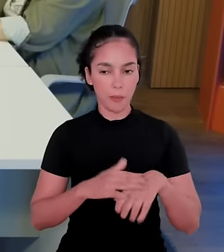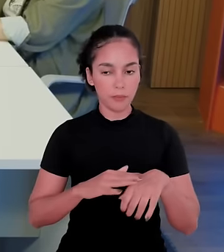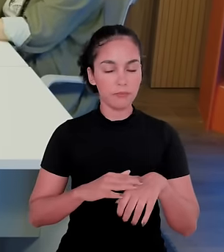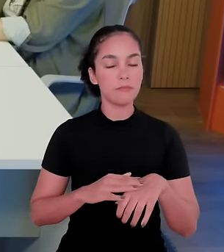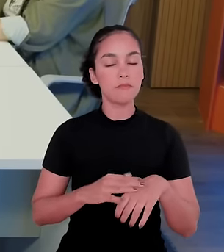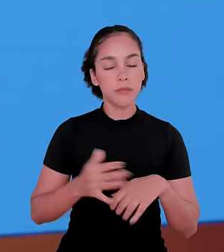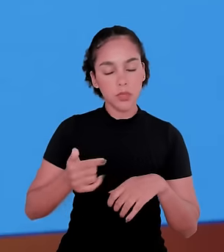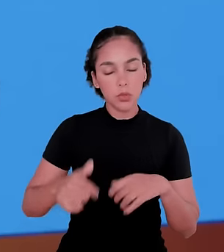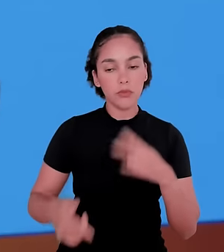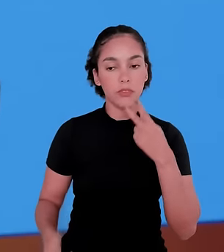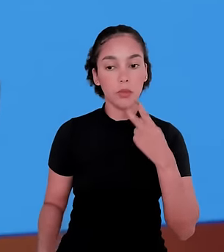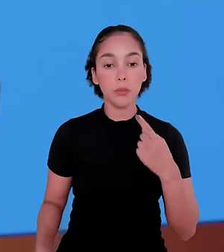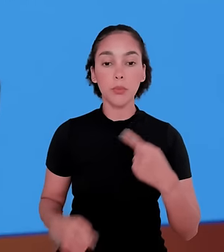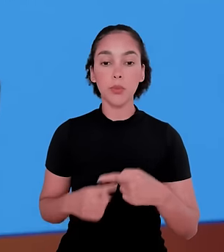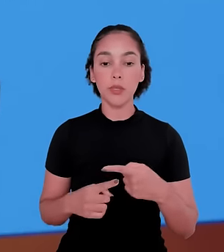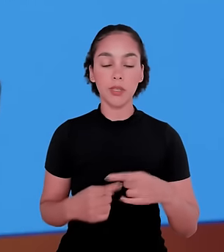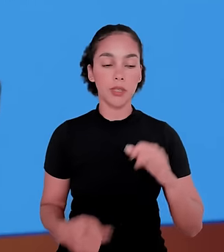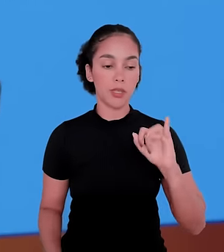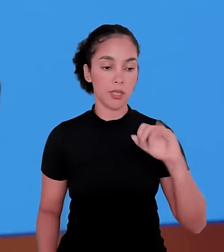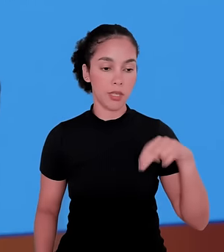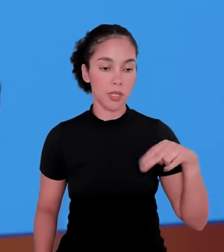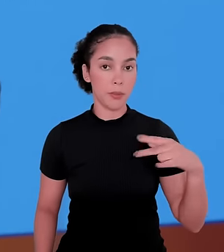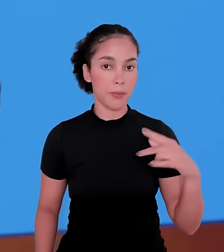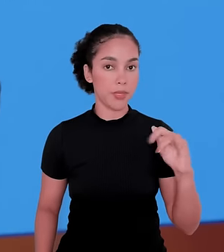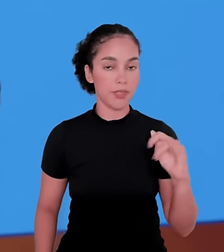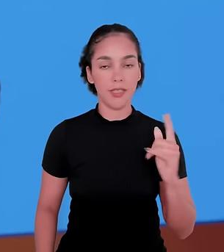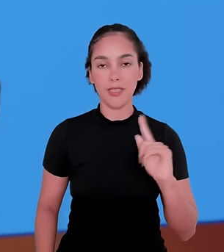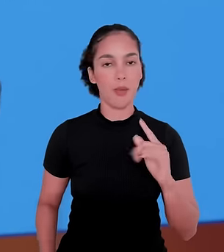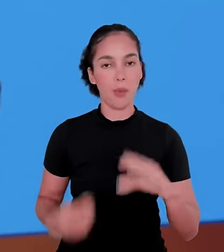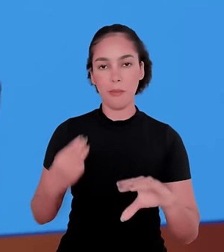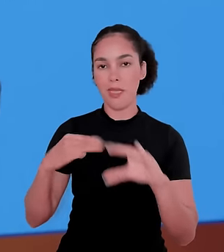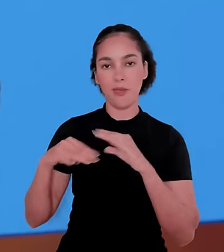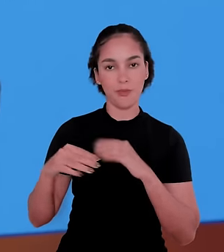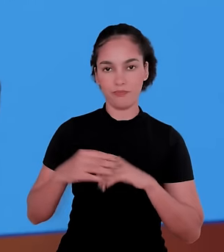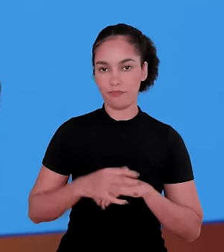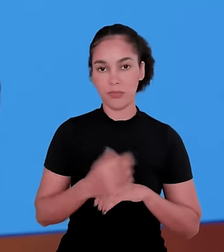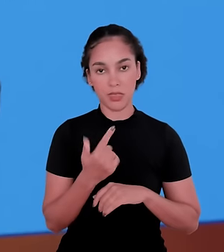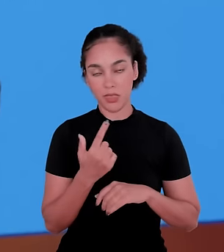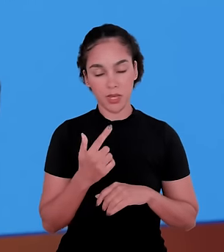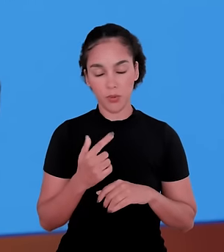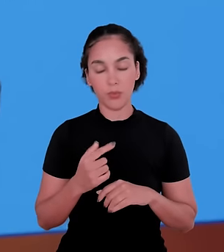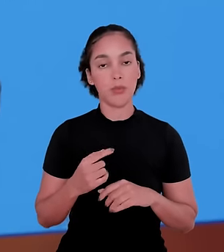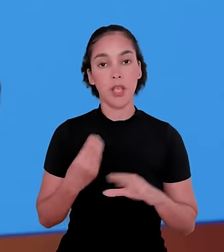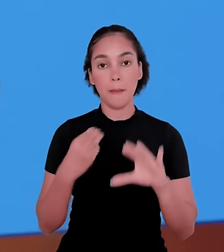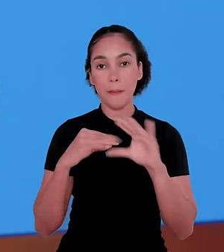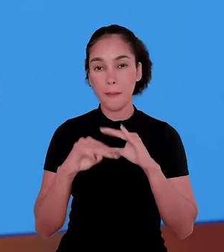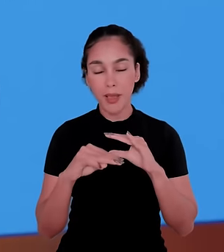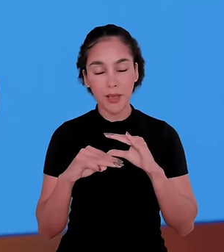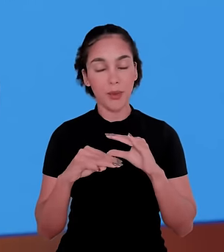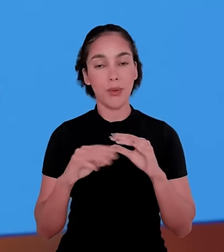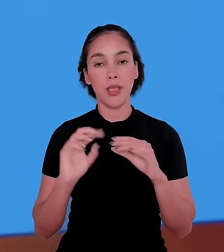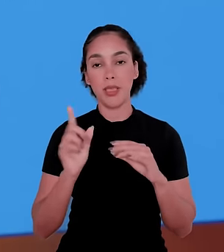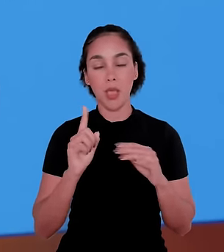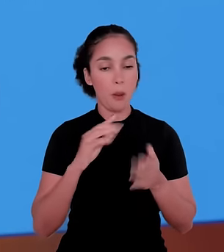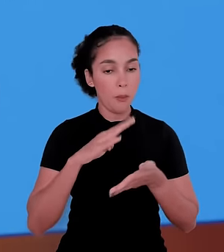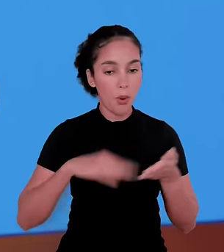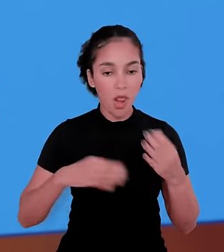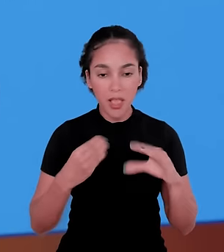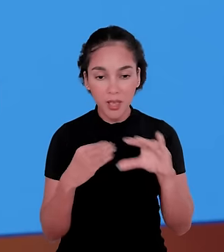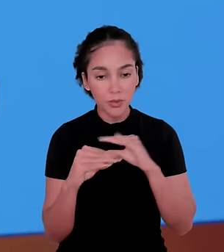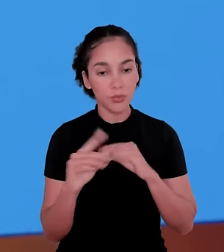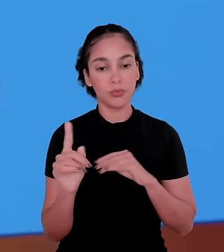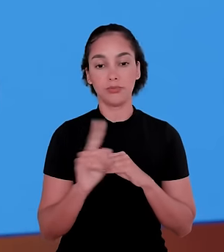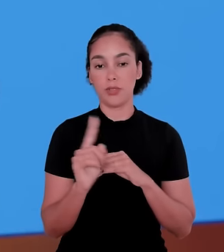reforçar que o INPI não manda e-mail ele não vai mandar boleto ele não manda nada disso é a própria